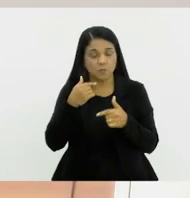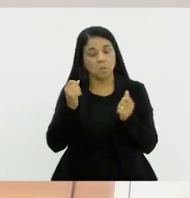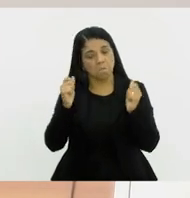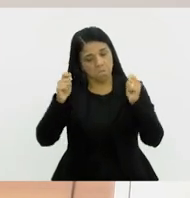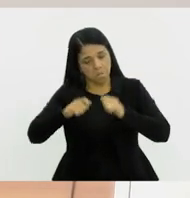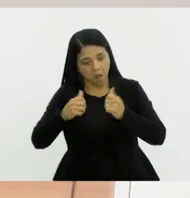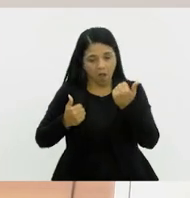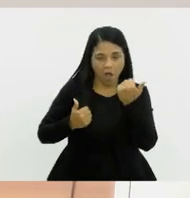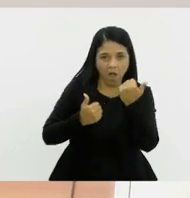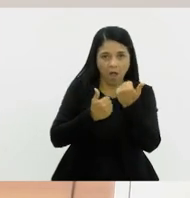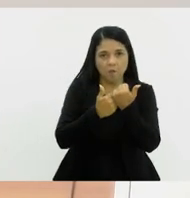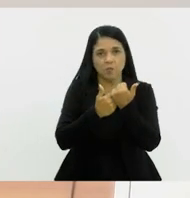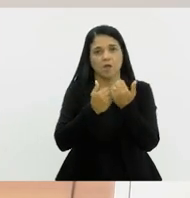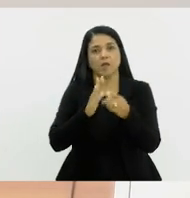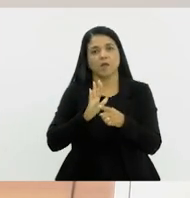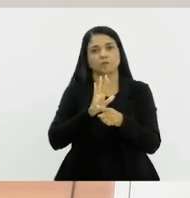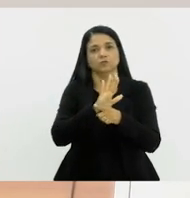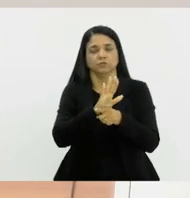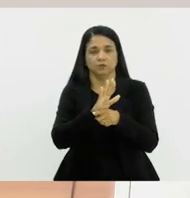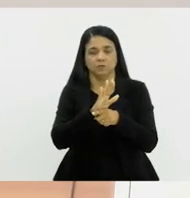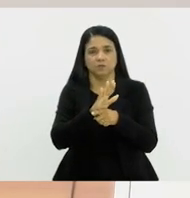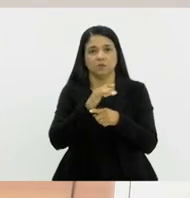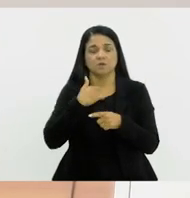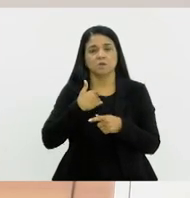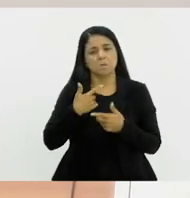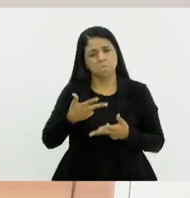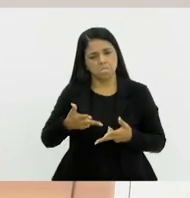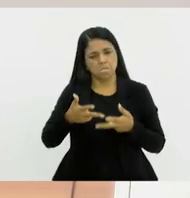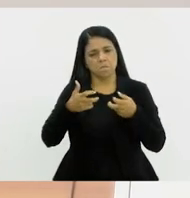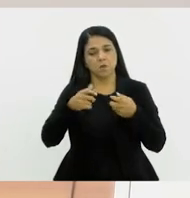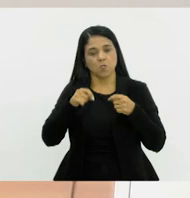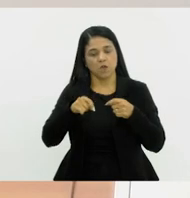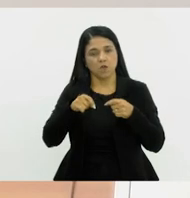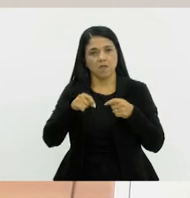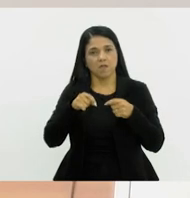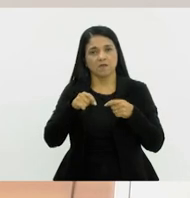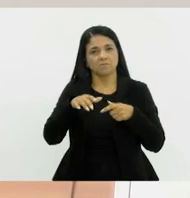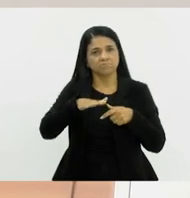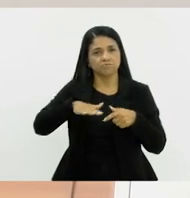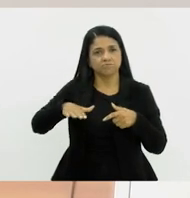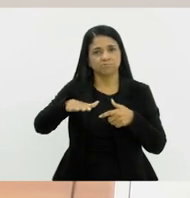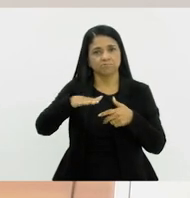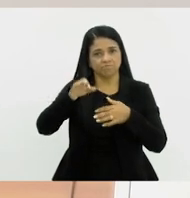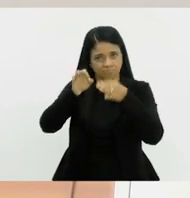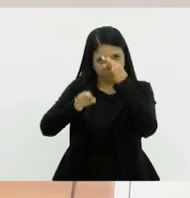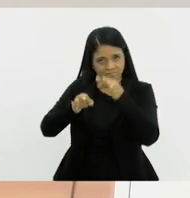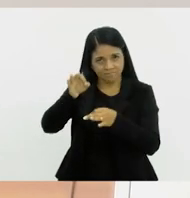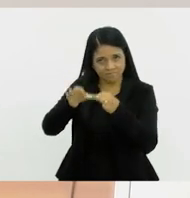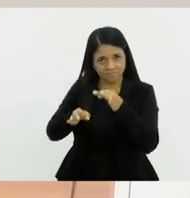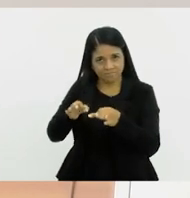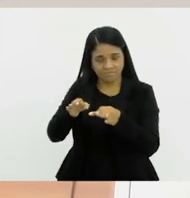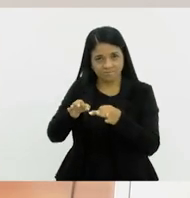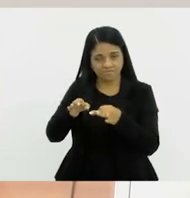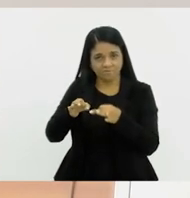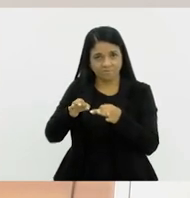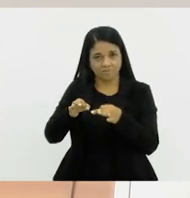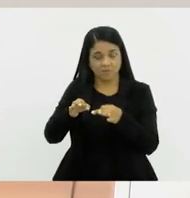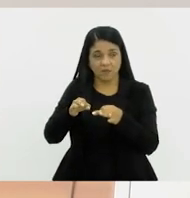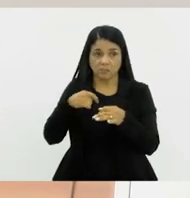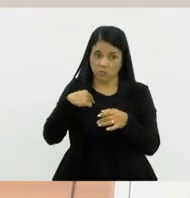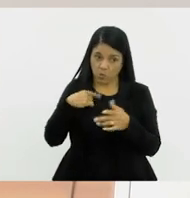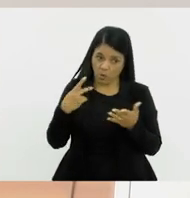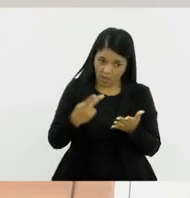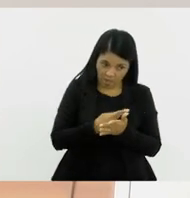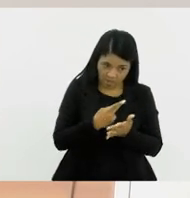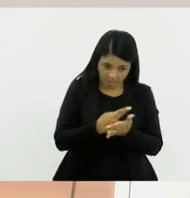contribuir. Porque, a mim me parece, estando em sede judicial, nós teremos que, se eu tiver errada, por